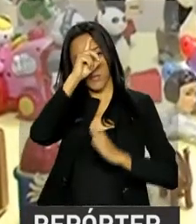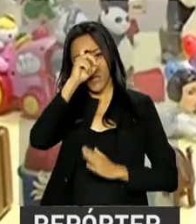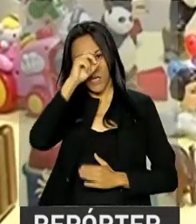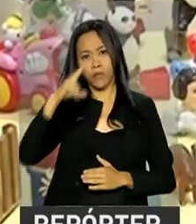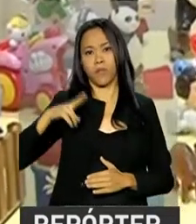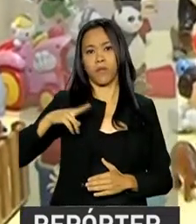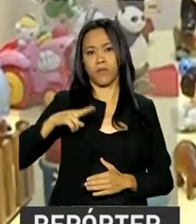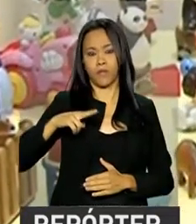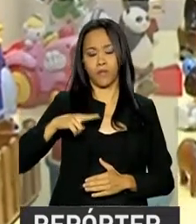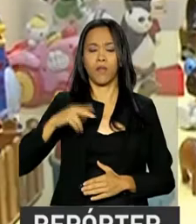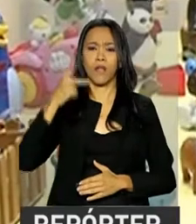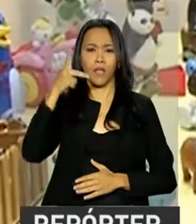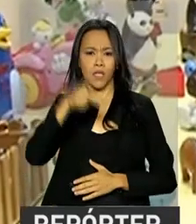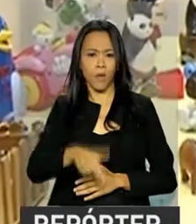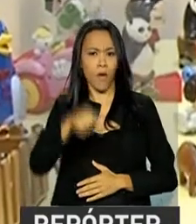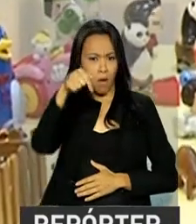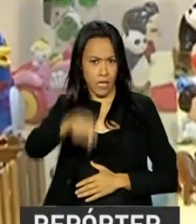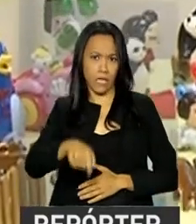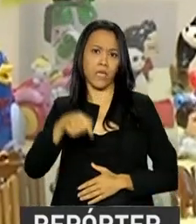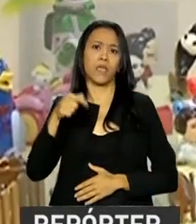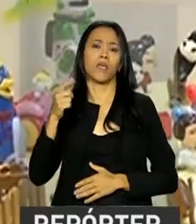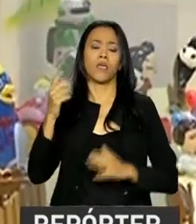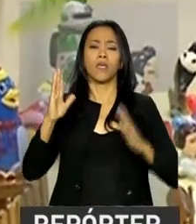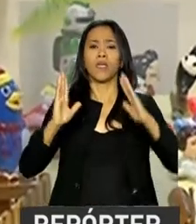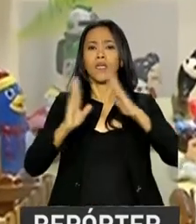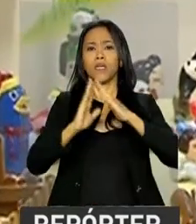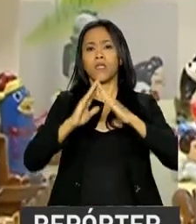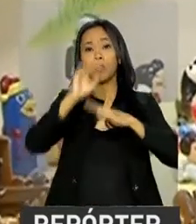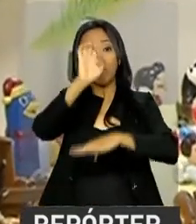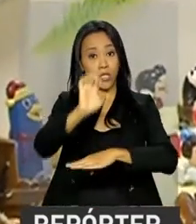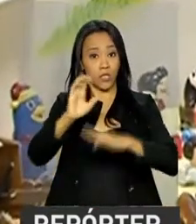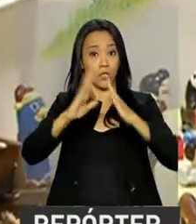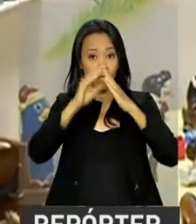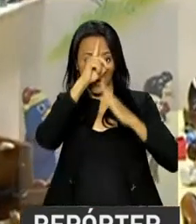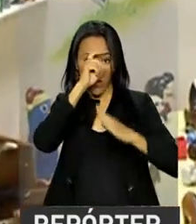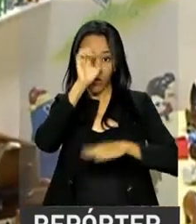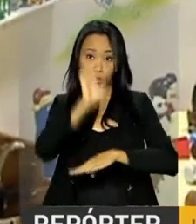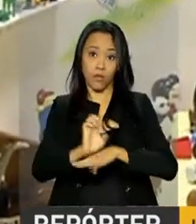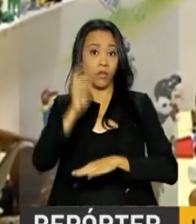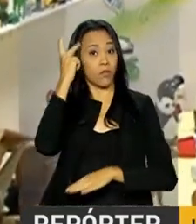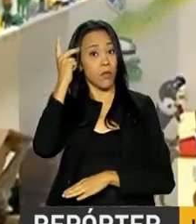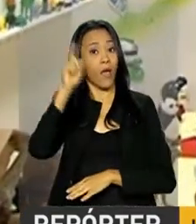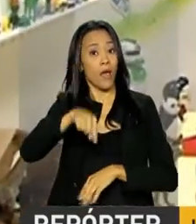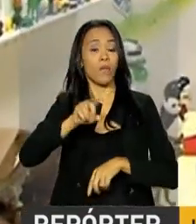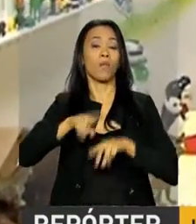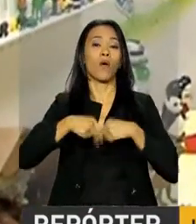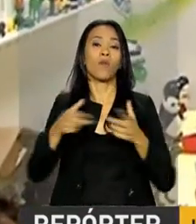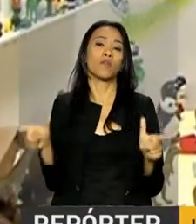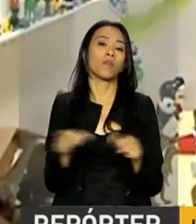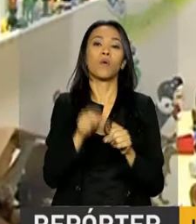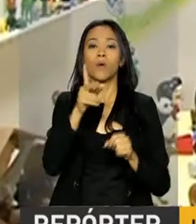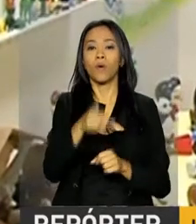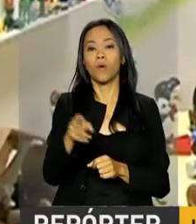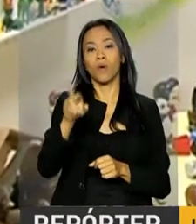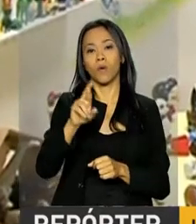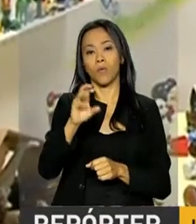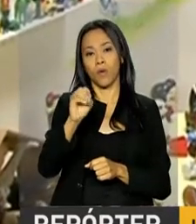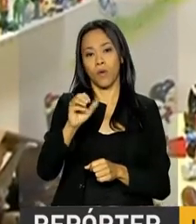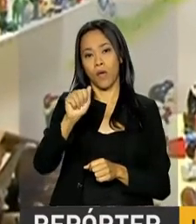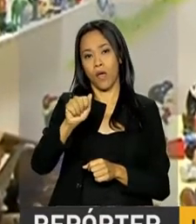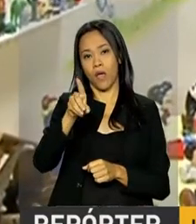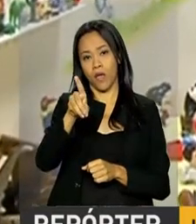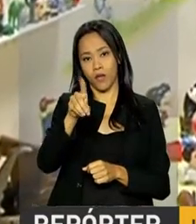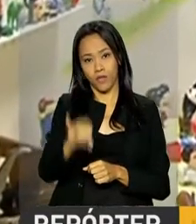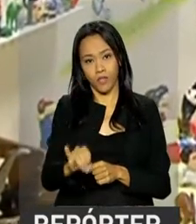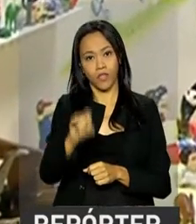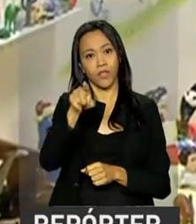de referência, como o HCOR aqui de São Paulo, só são possíveis graças ao PROAD, o Programa de Apoio ao Desenvolvimento